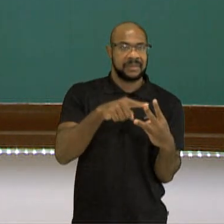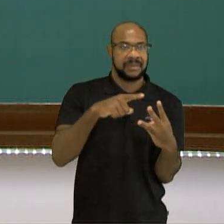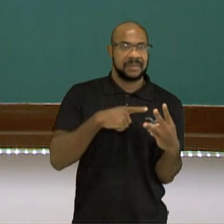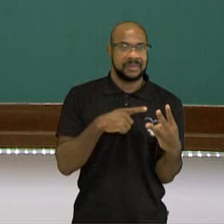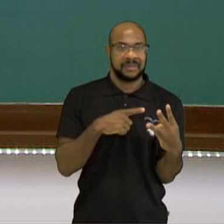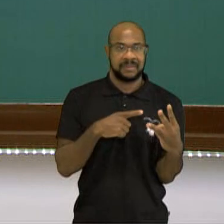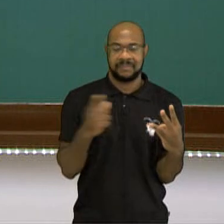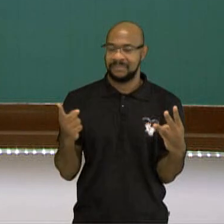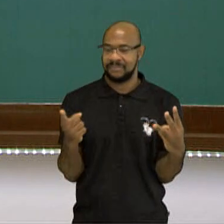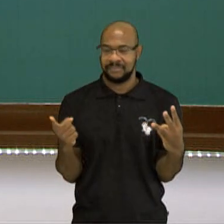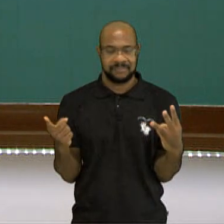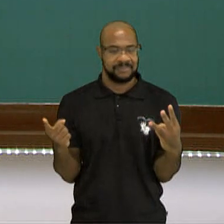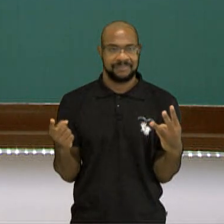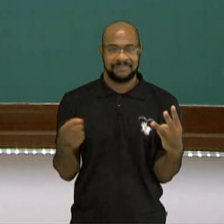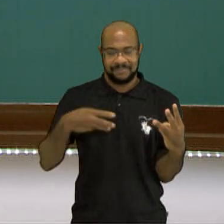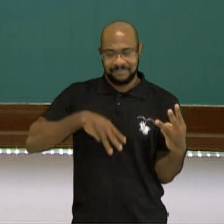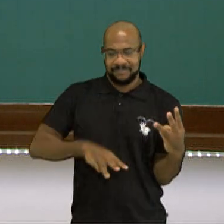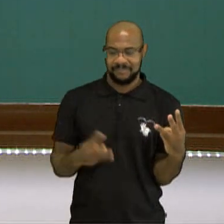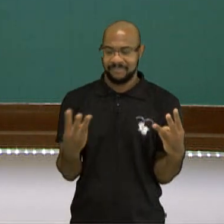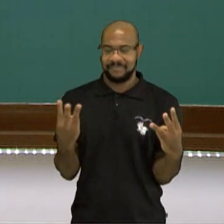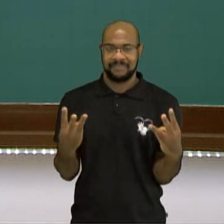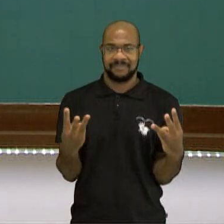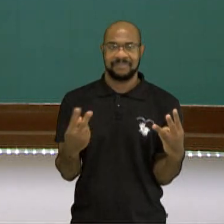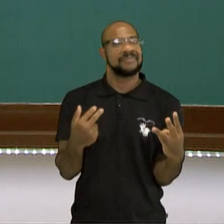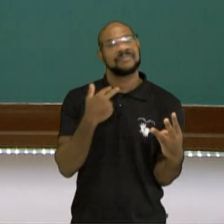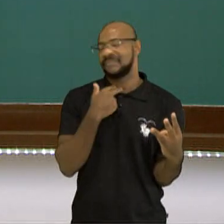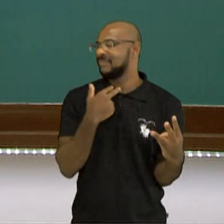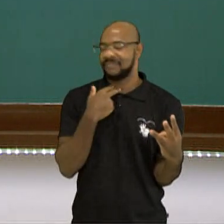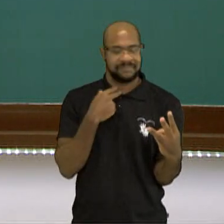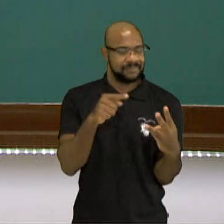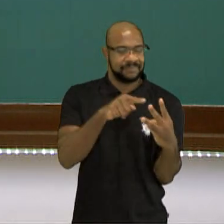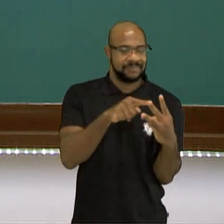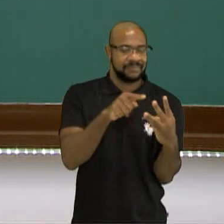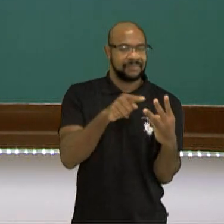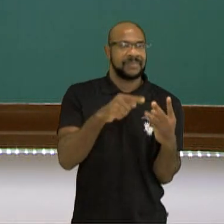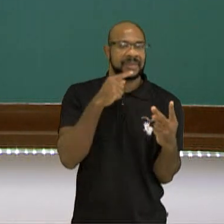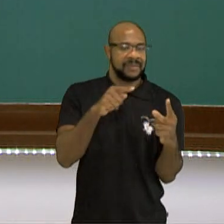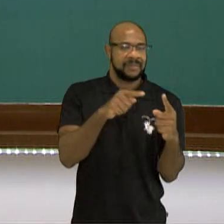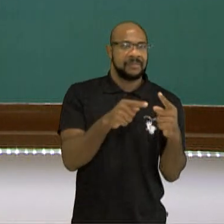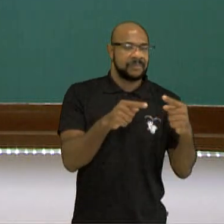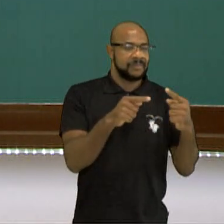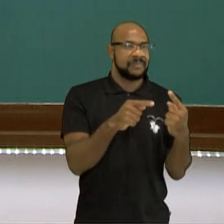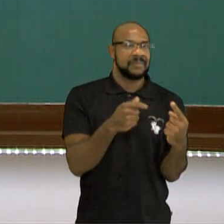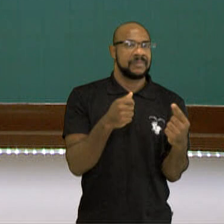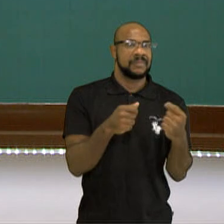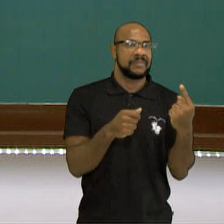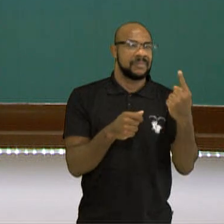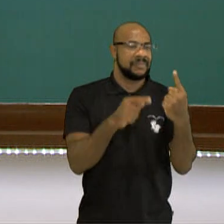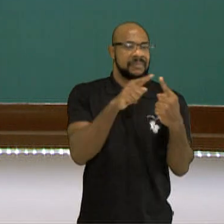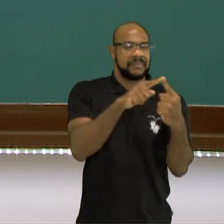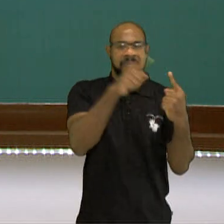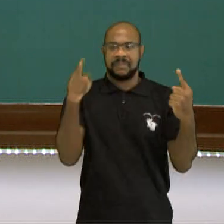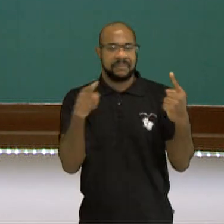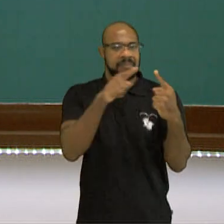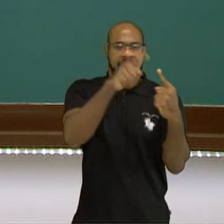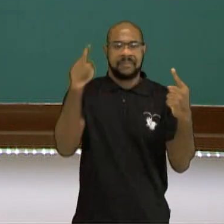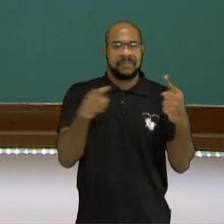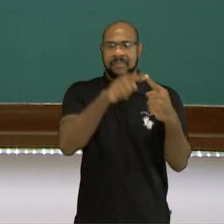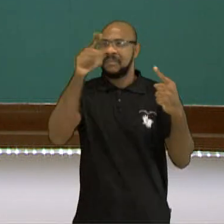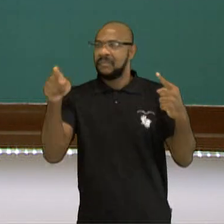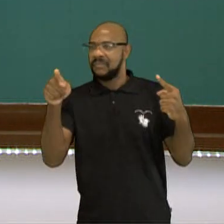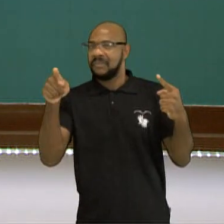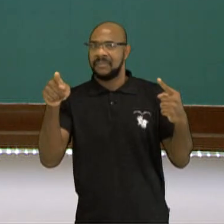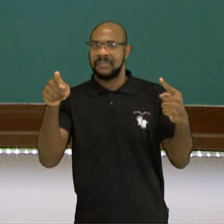trigêmeos. Então, eu não posso. Não se pode sair 3 flechas de um único número para o